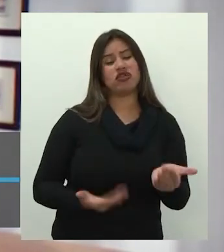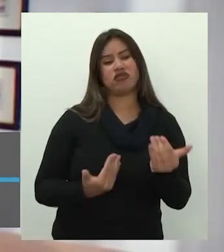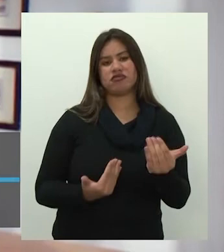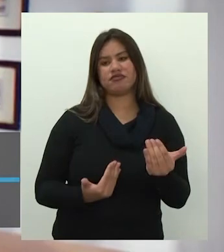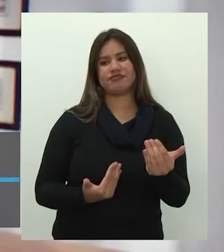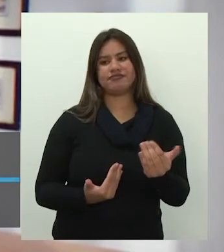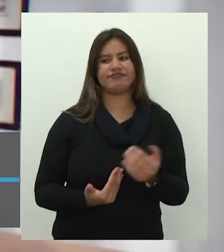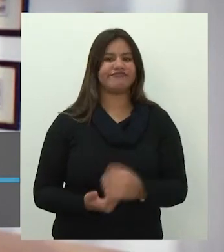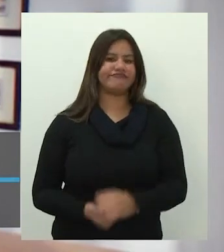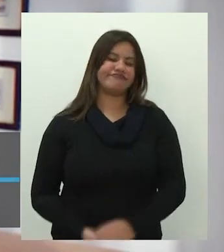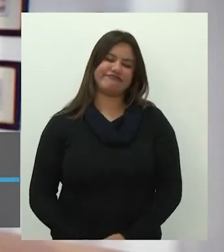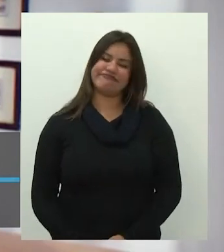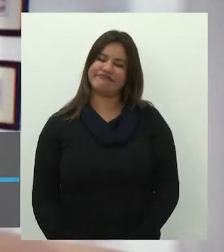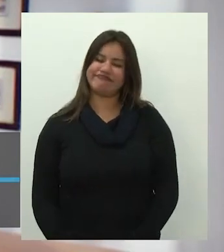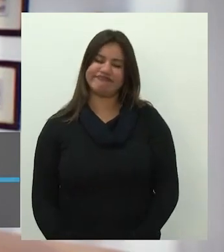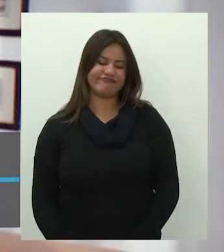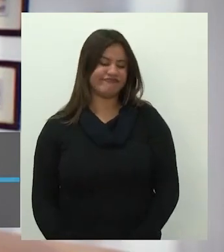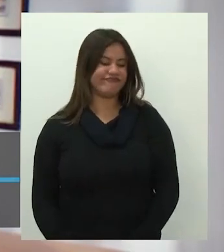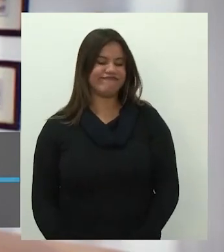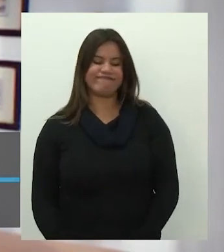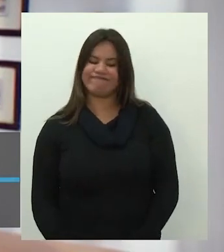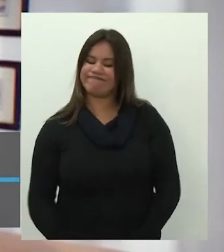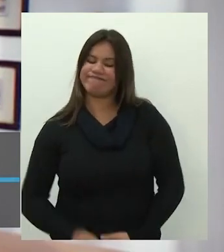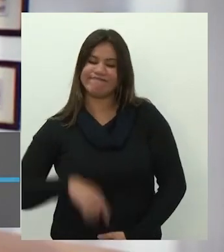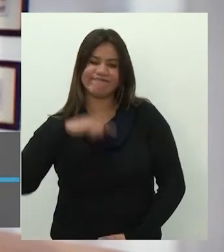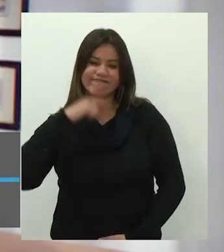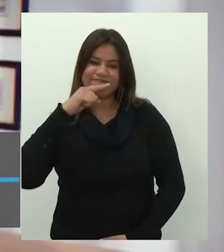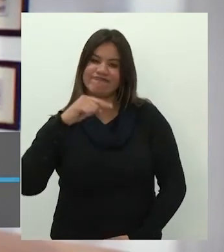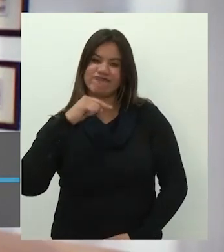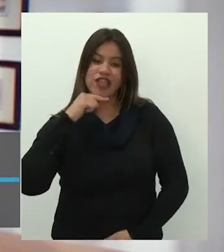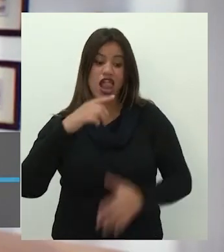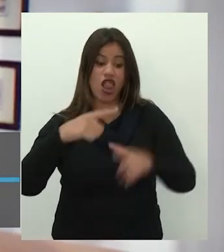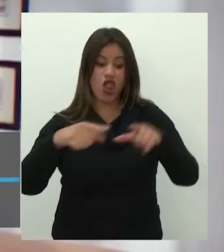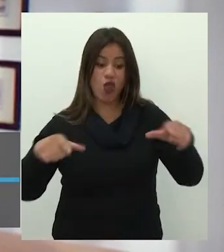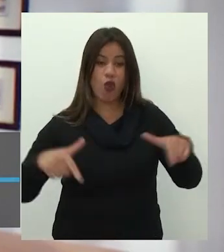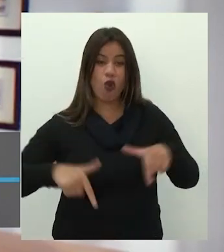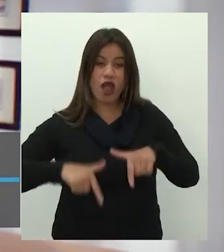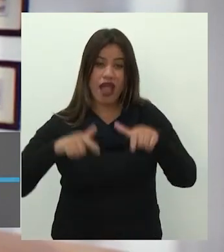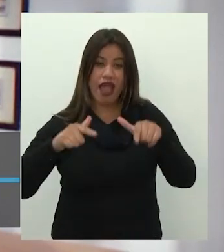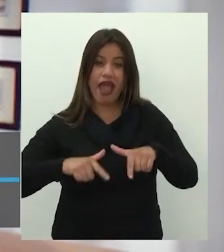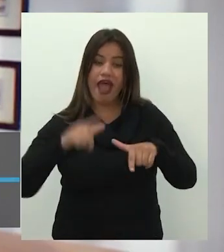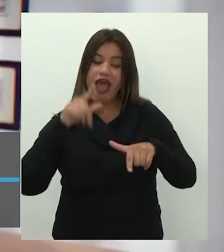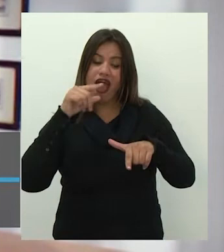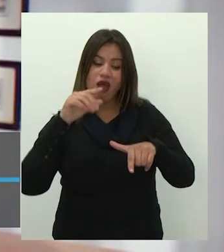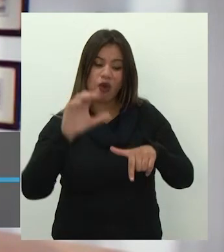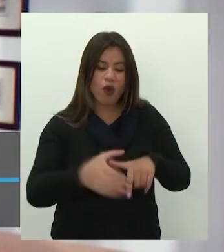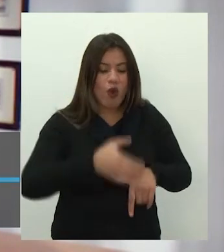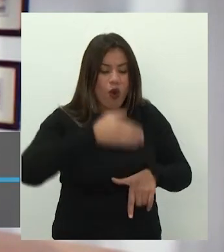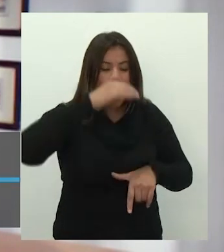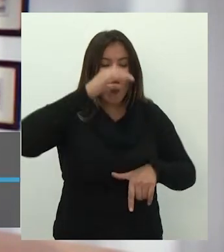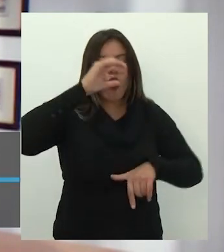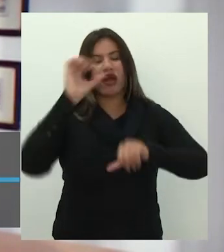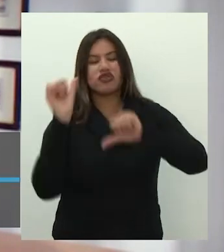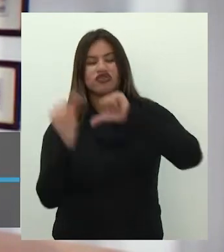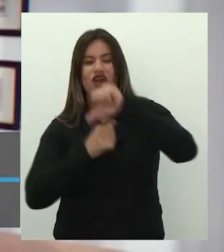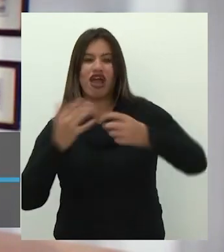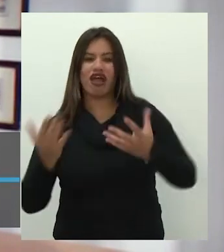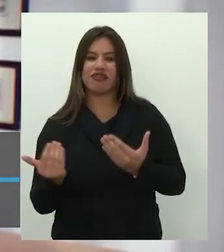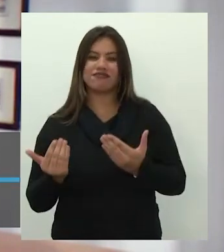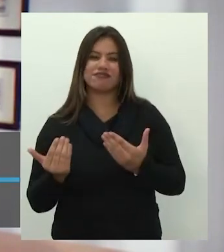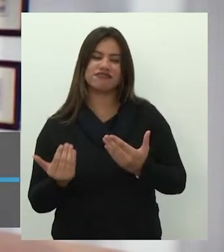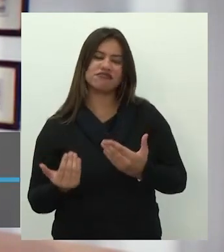sinto muito em lhes dizer. Não tem fonte da juventude. Nós temos é que nos cuidar mesmo. E se excesso